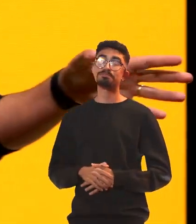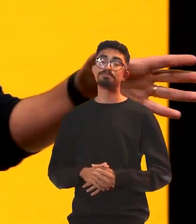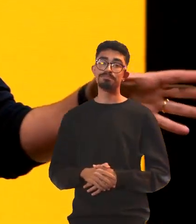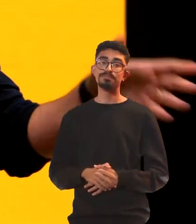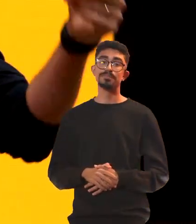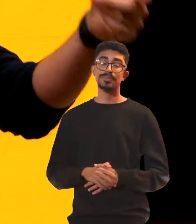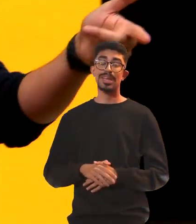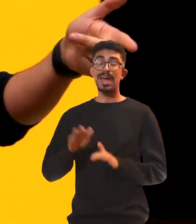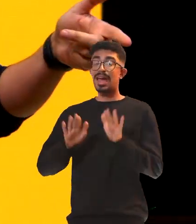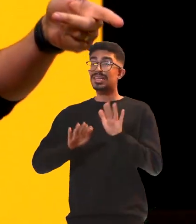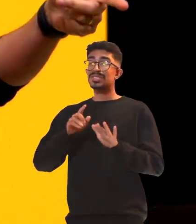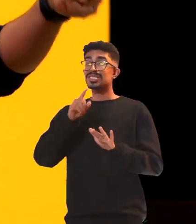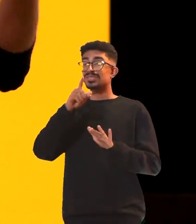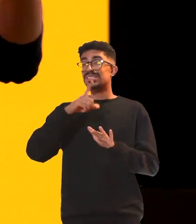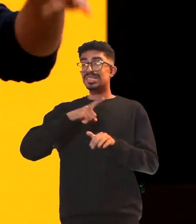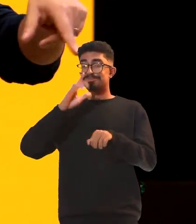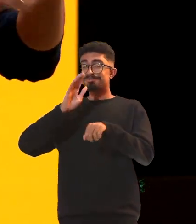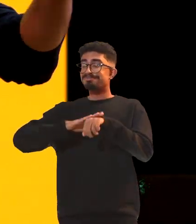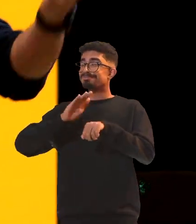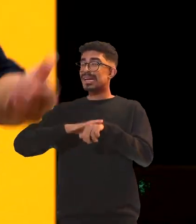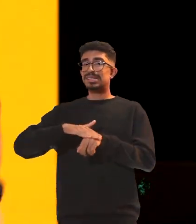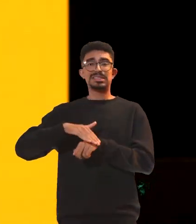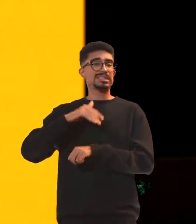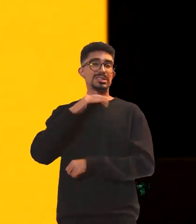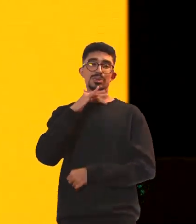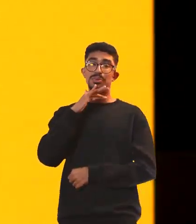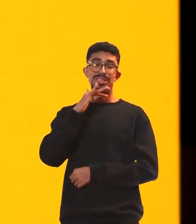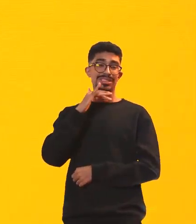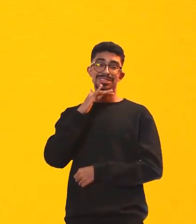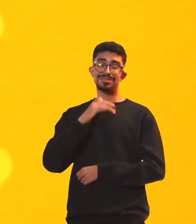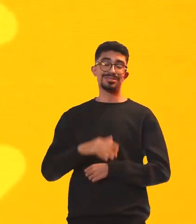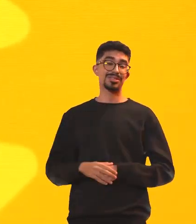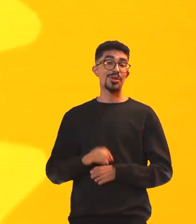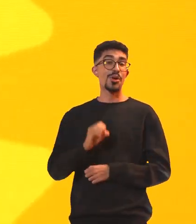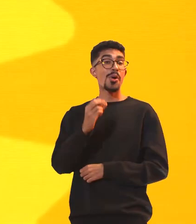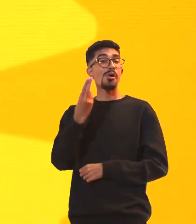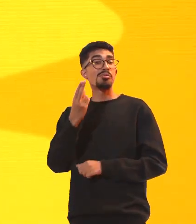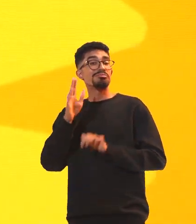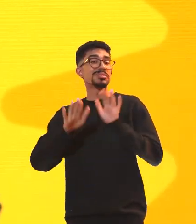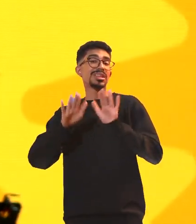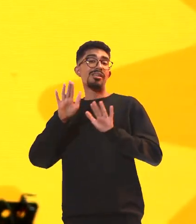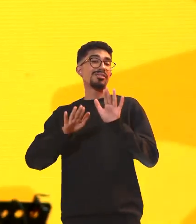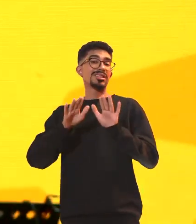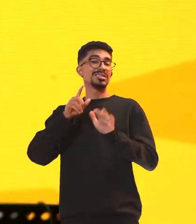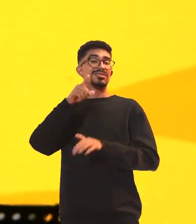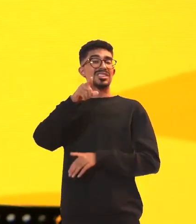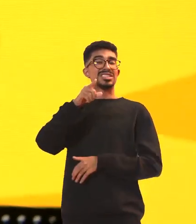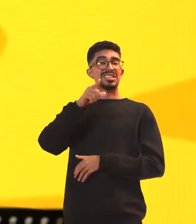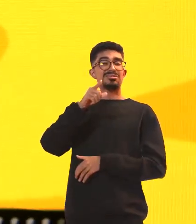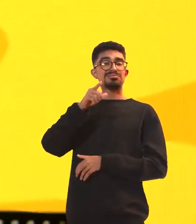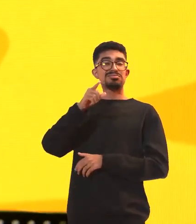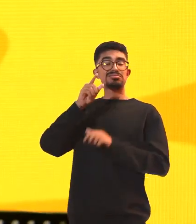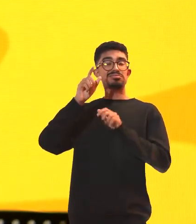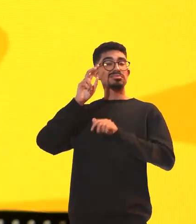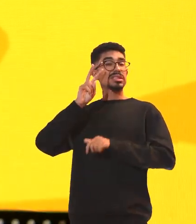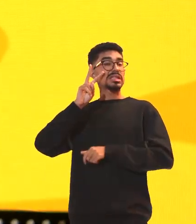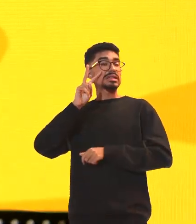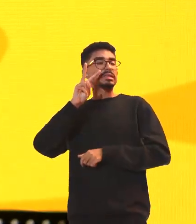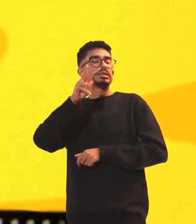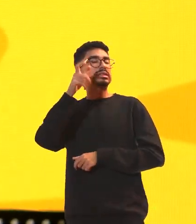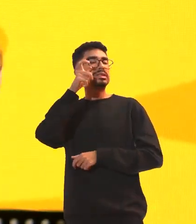Talvez o lugar que você não deveria estar é na frente da TV, contemplando imoralidade num programa de TV. Talvez o lugar que você não deveria